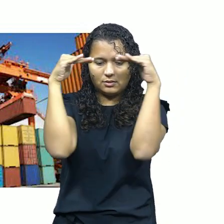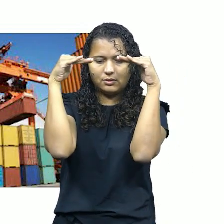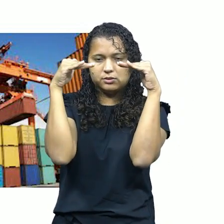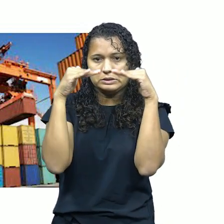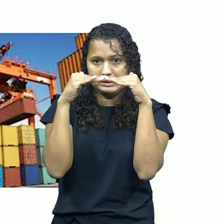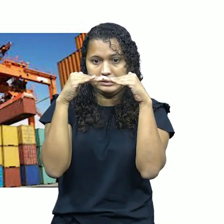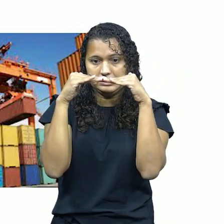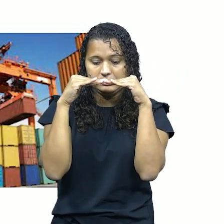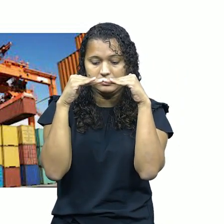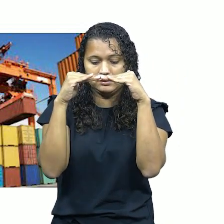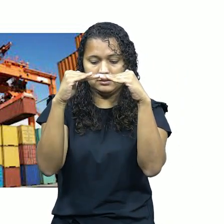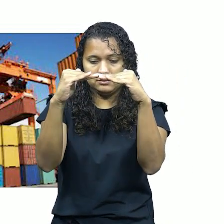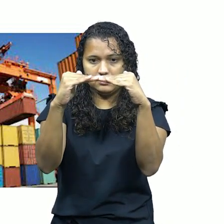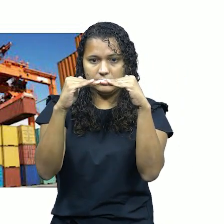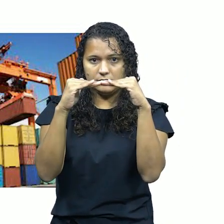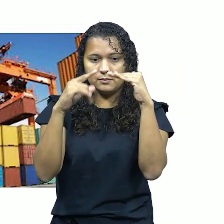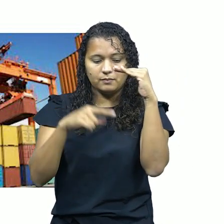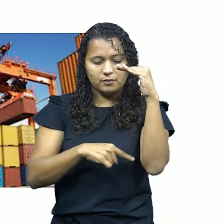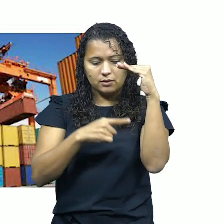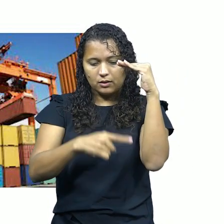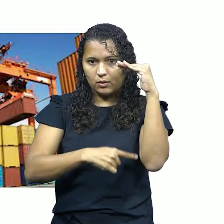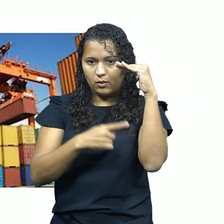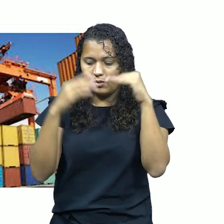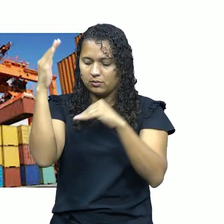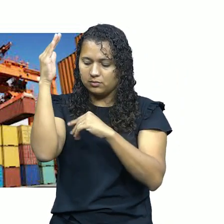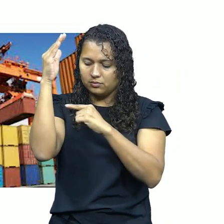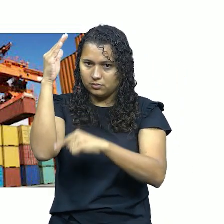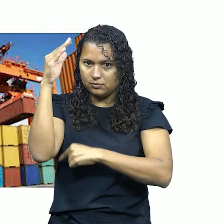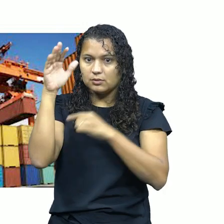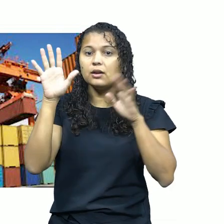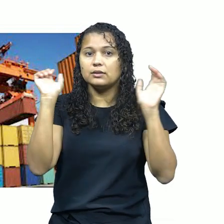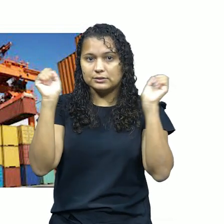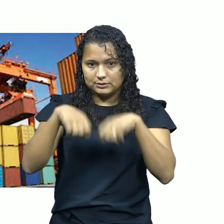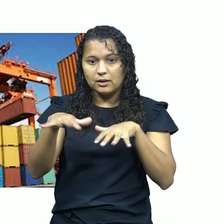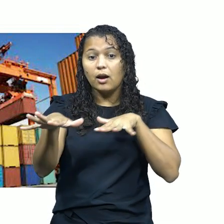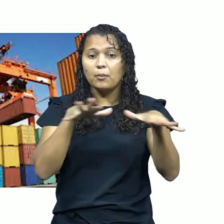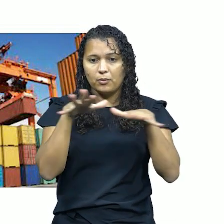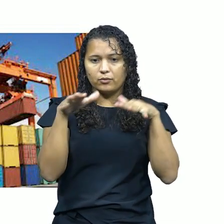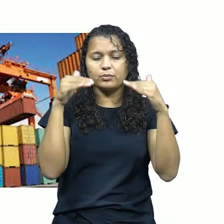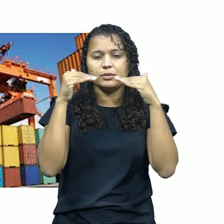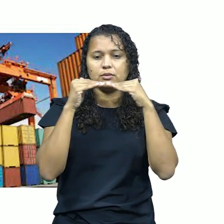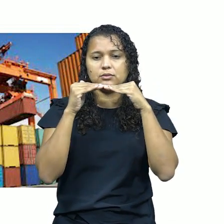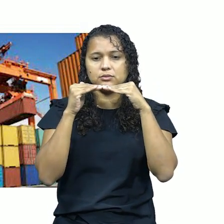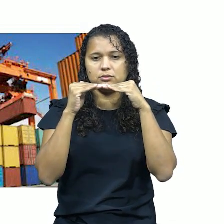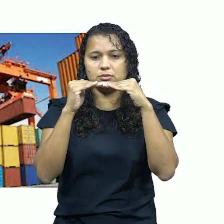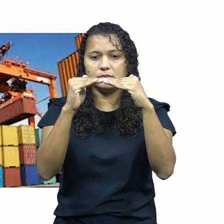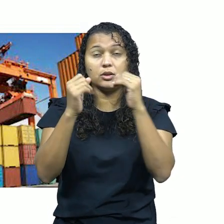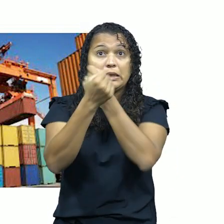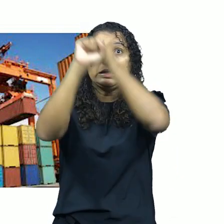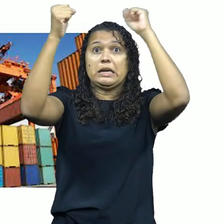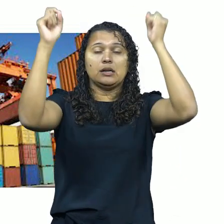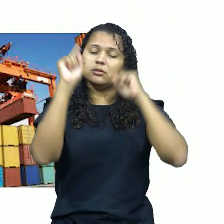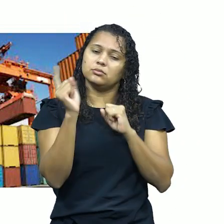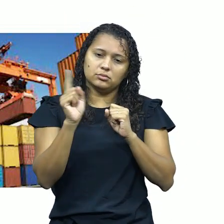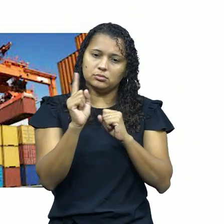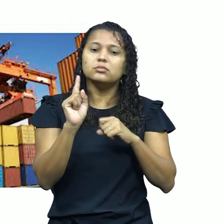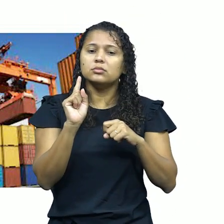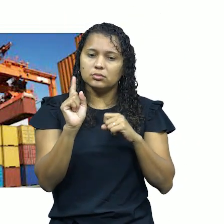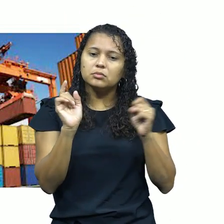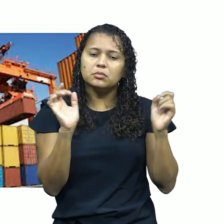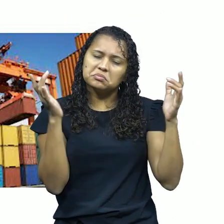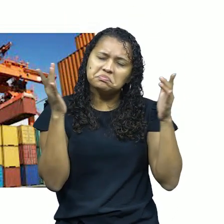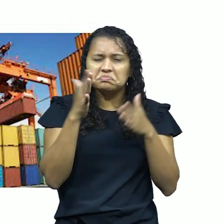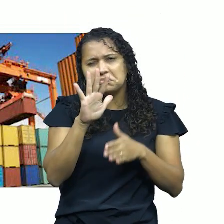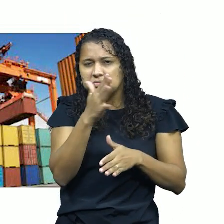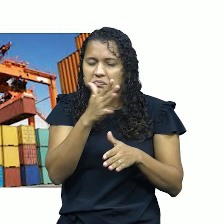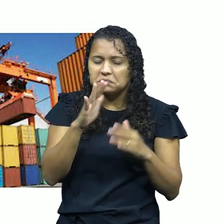ver na imagem, ele tem rodas embaixo, então ele consegue se movimentar. Ele não é tão grande, eu vou mostrar um maior para